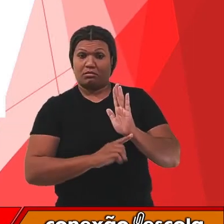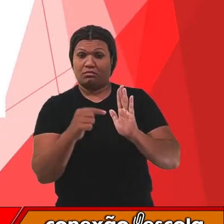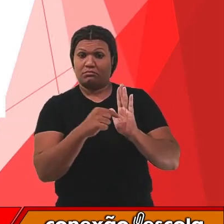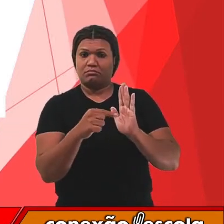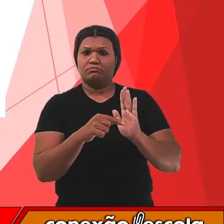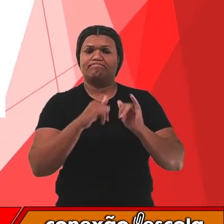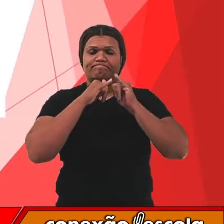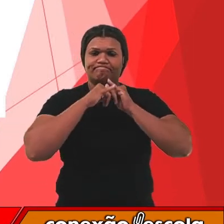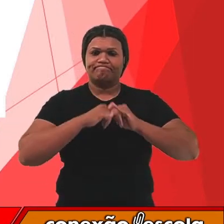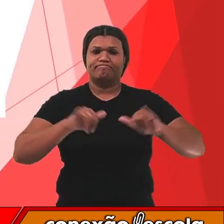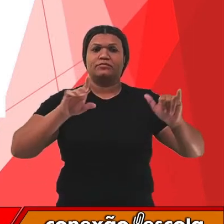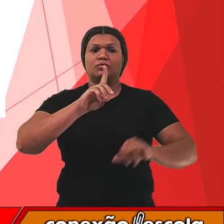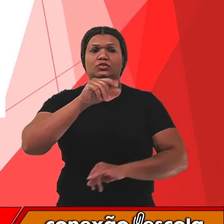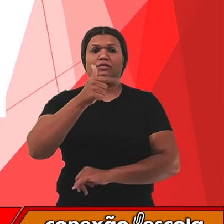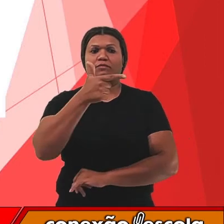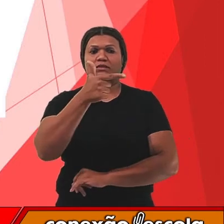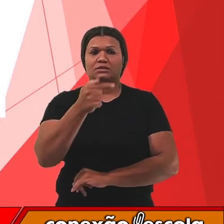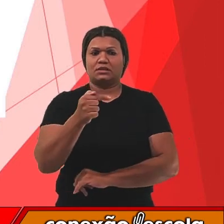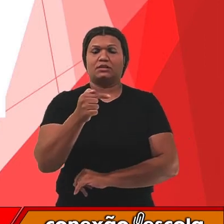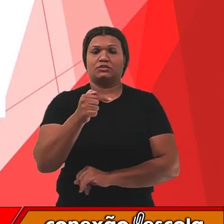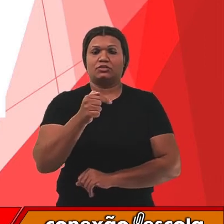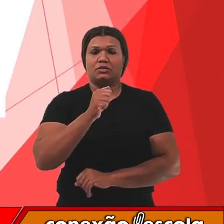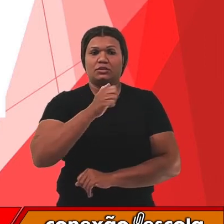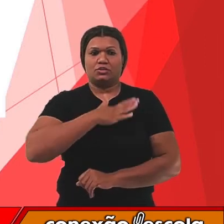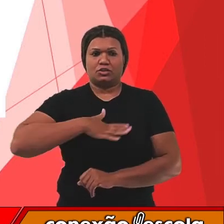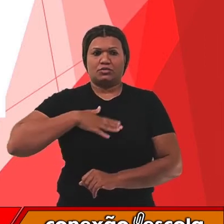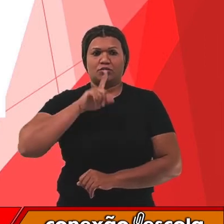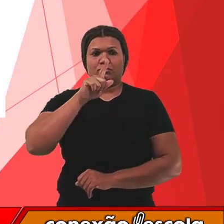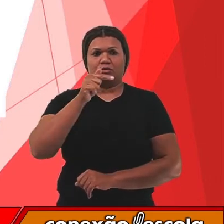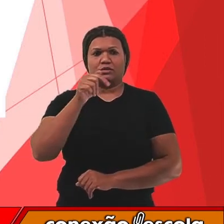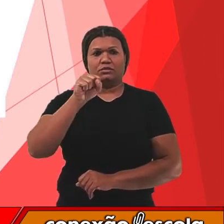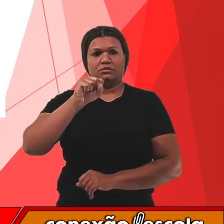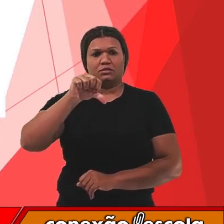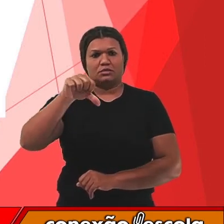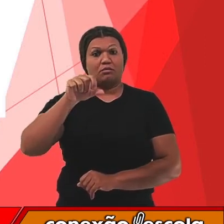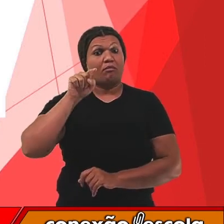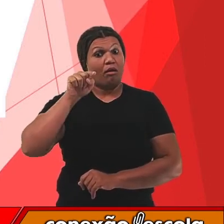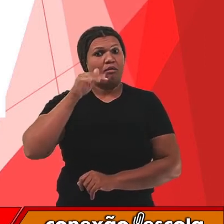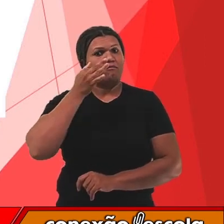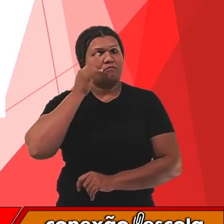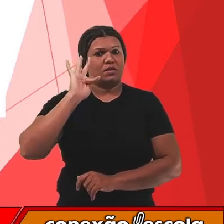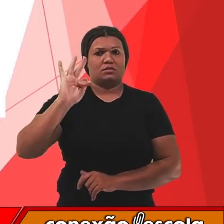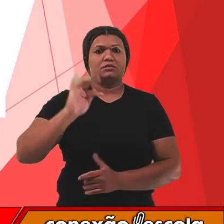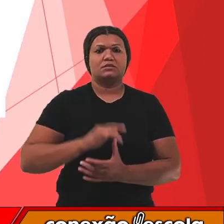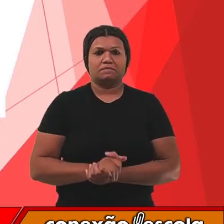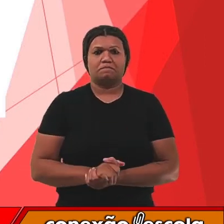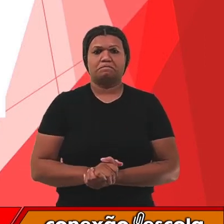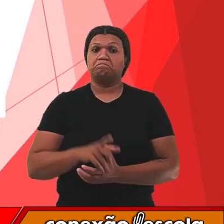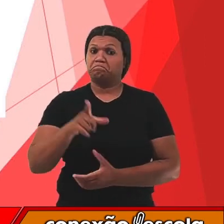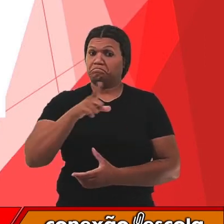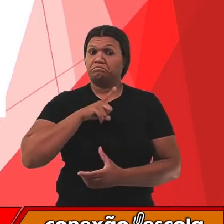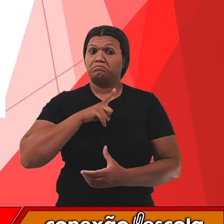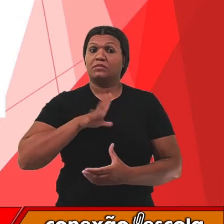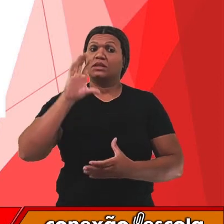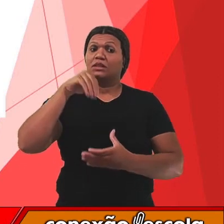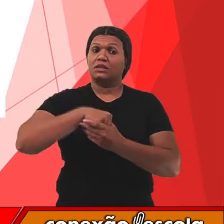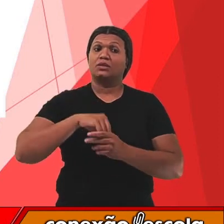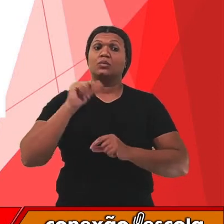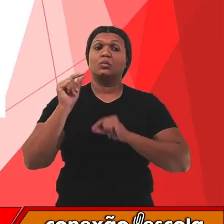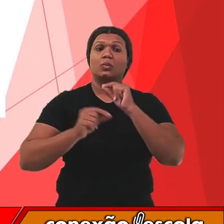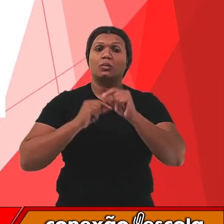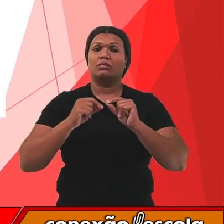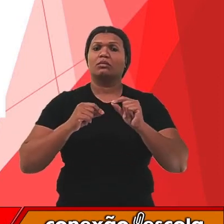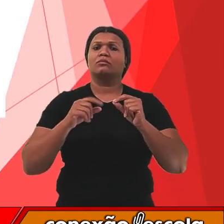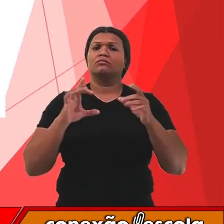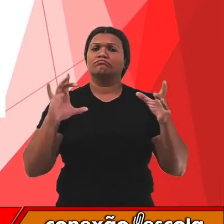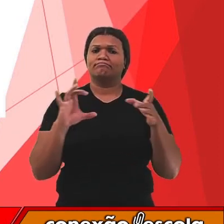ao público em 27 de agosto de 1789, na França, e ela está intimamente relacionada